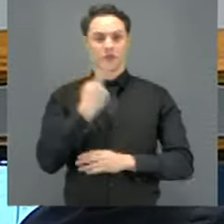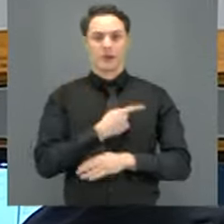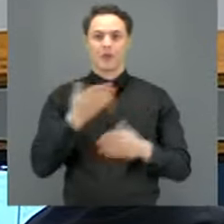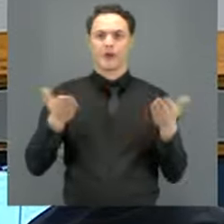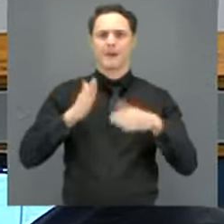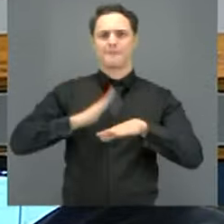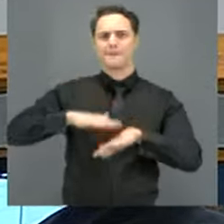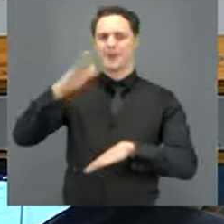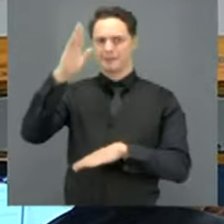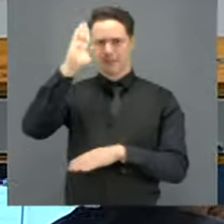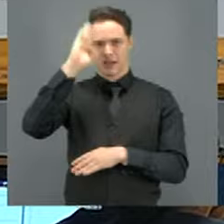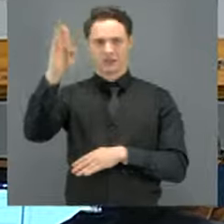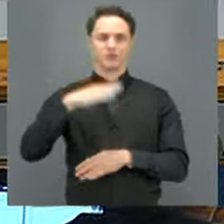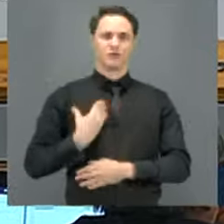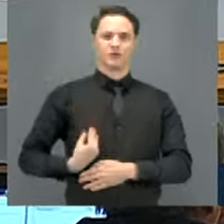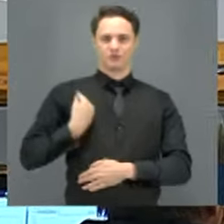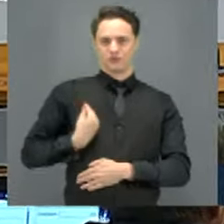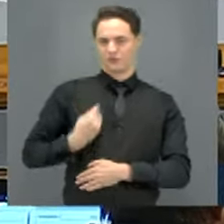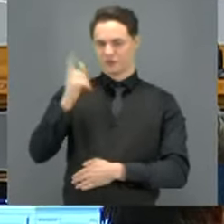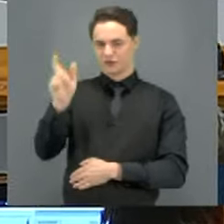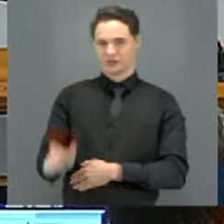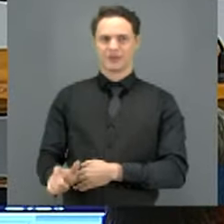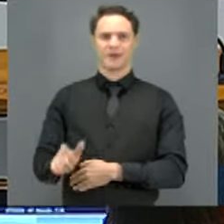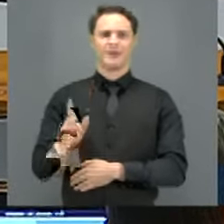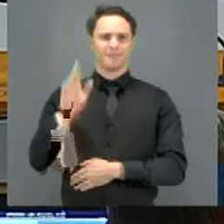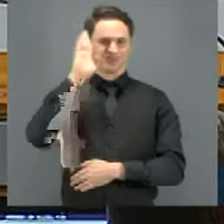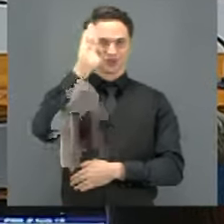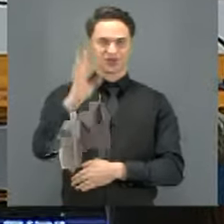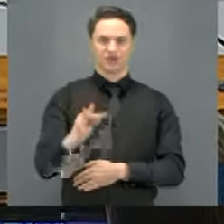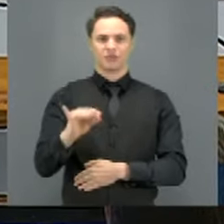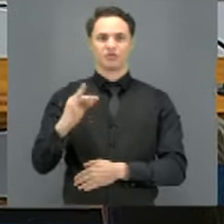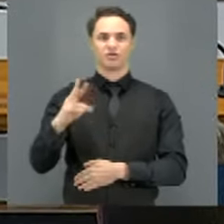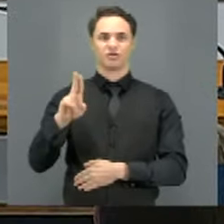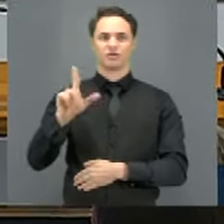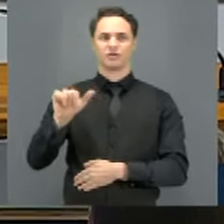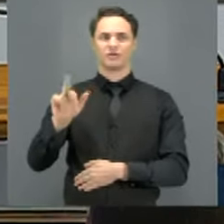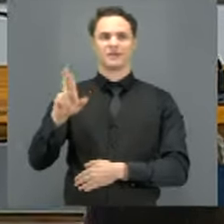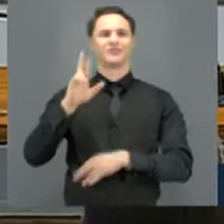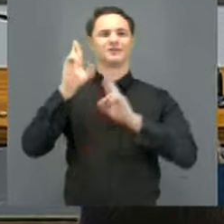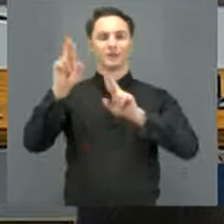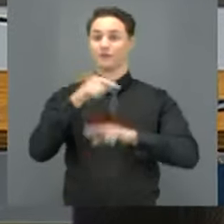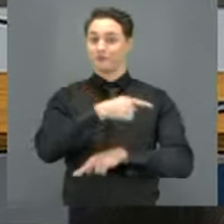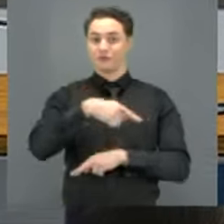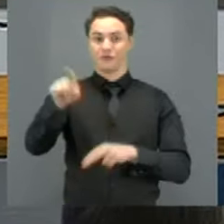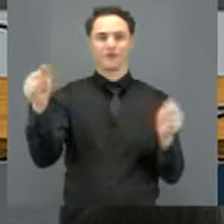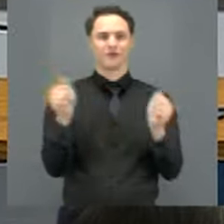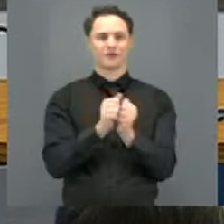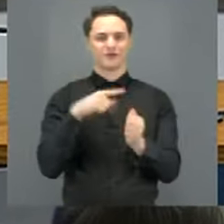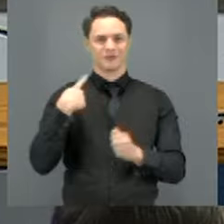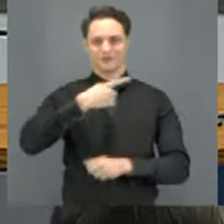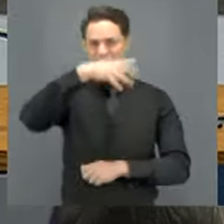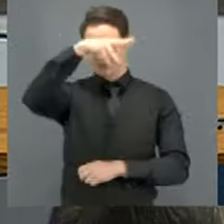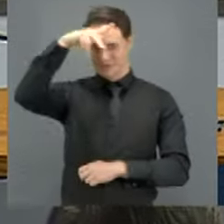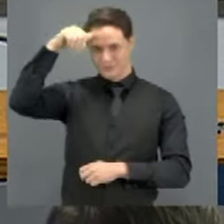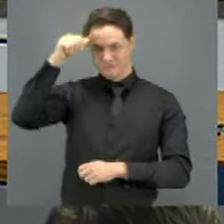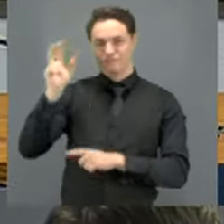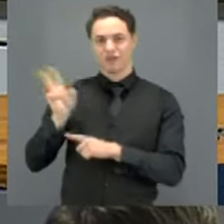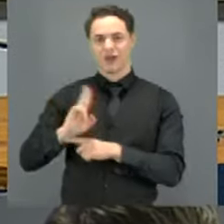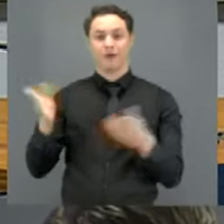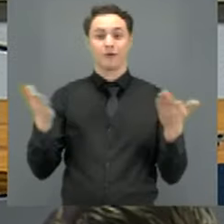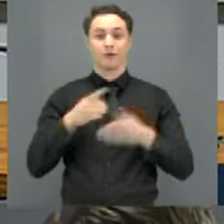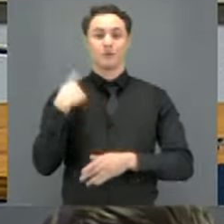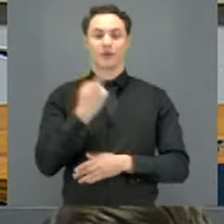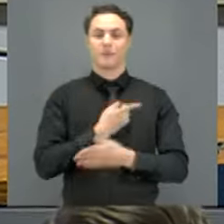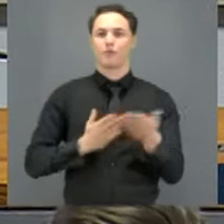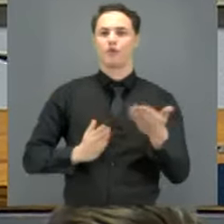ainda com a sua presença como titular. Espero que, se puder, vá conosco para o Mato Grosso e agora que nós vamos